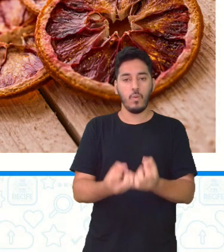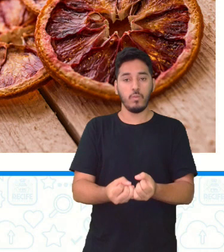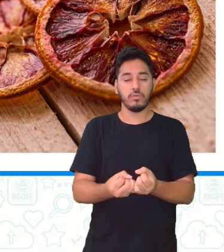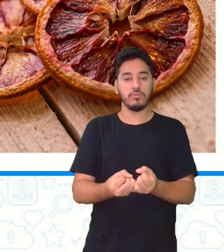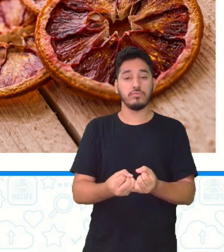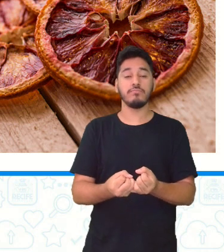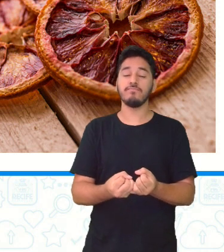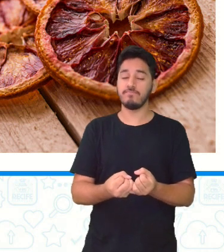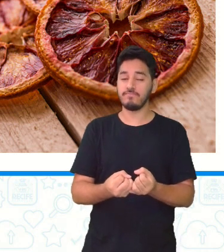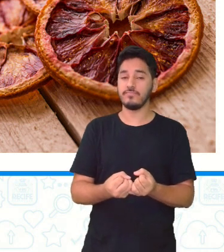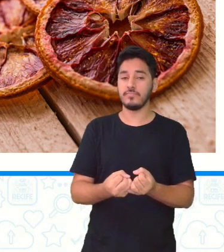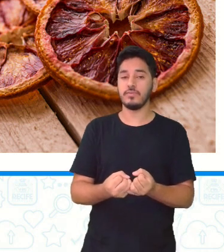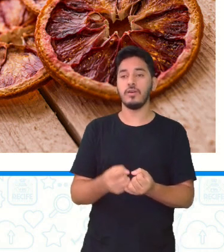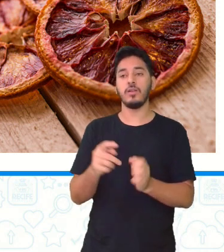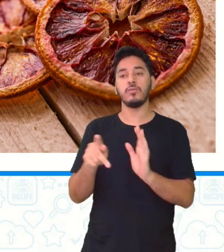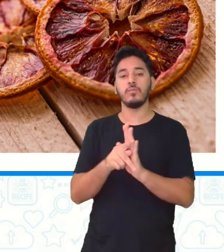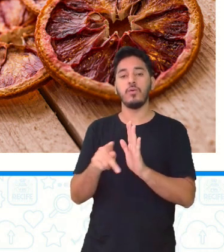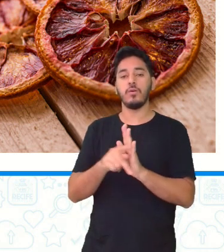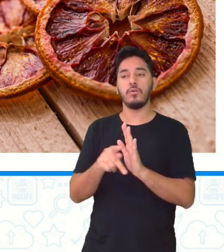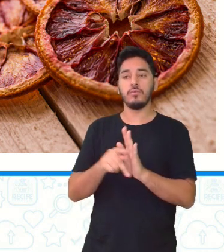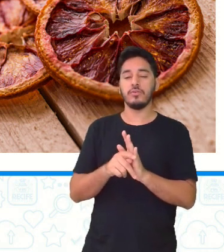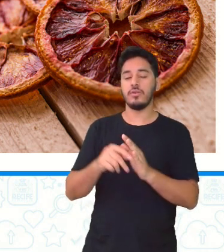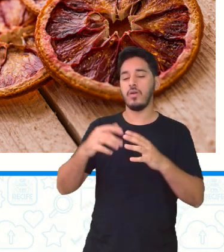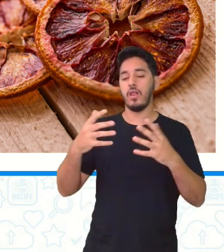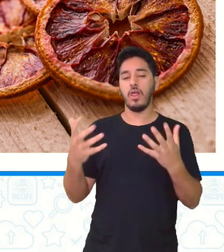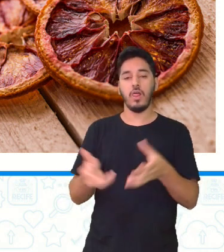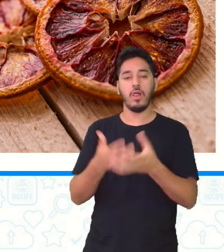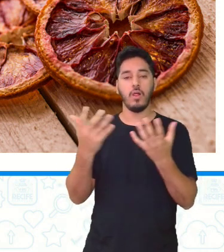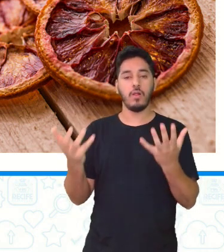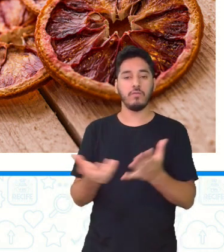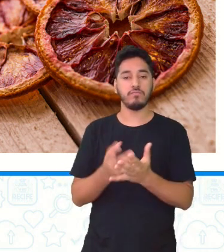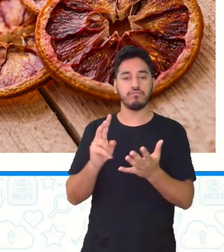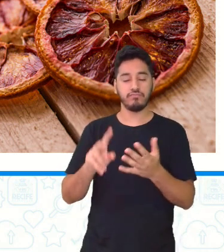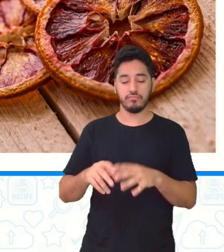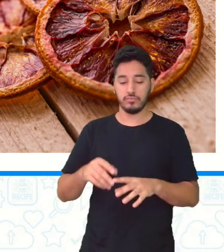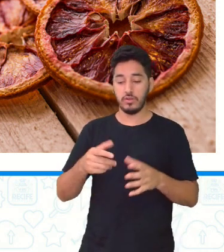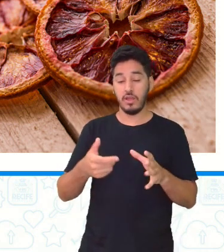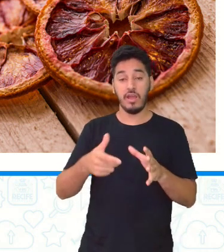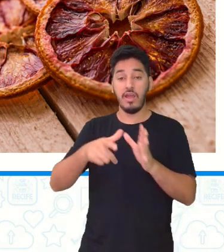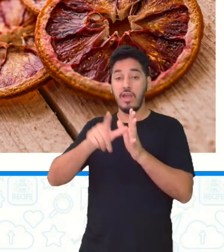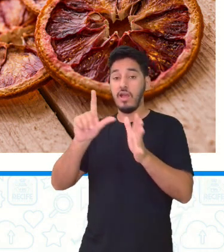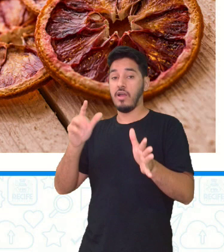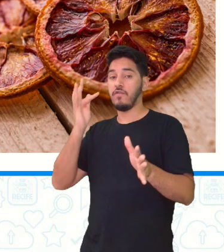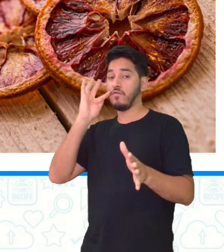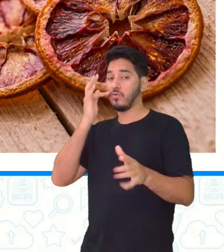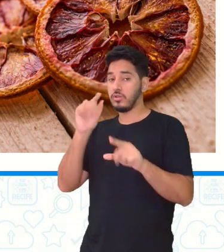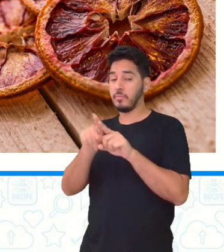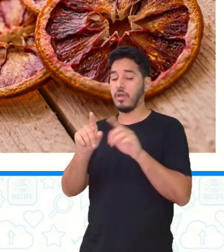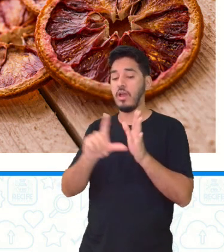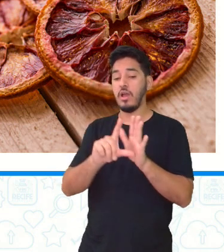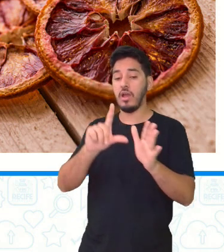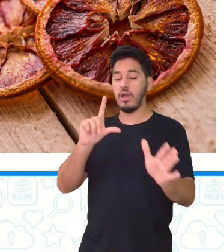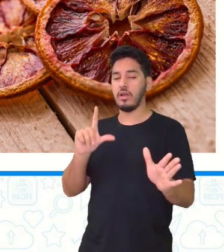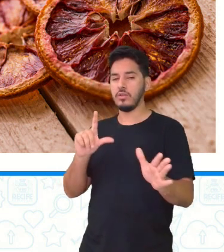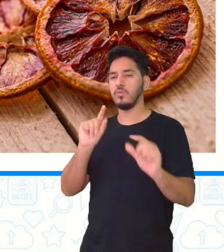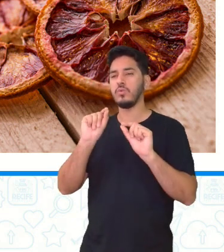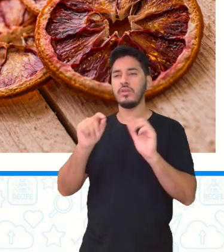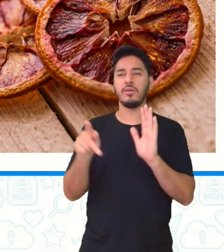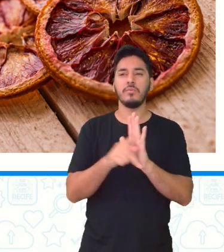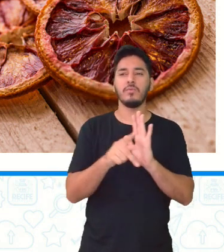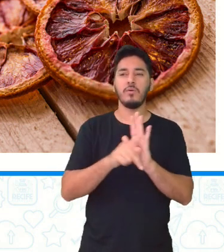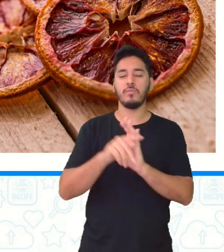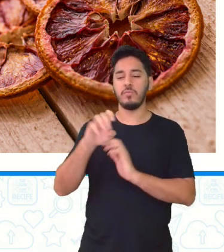desidratação, elas escaldam os legumes e algumas frutas antes da secagem. O que seria, então, escaldar?